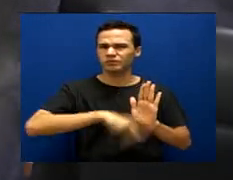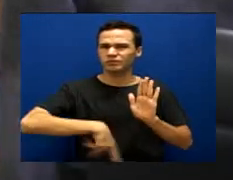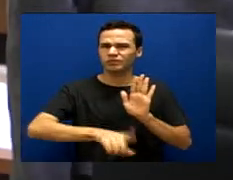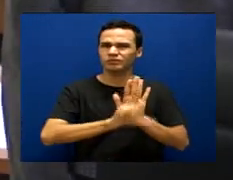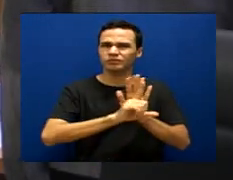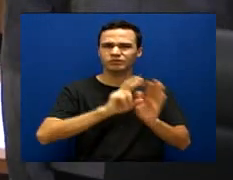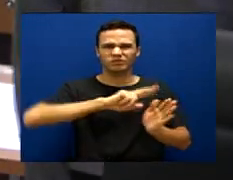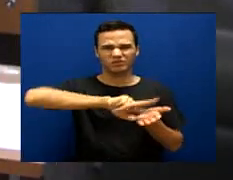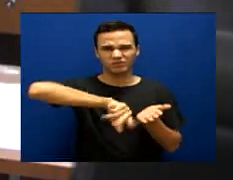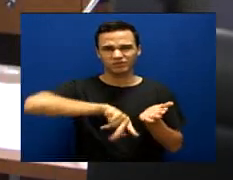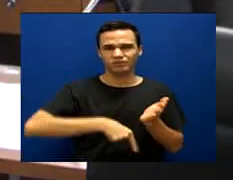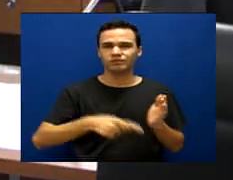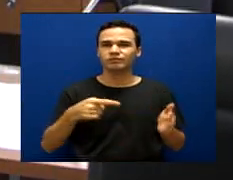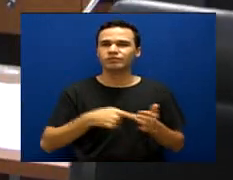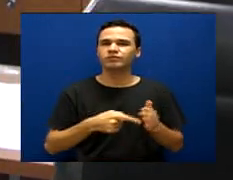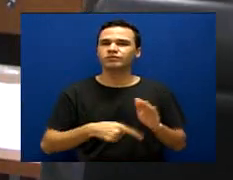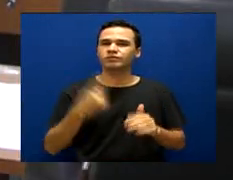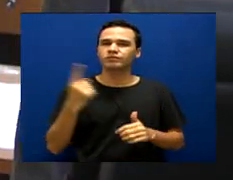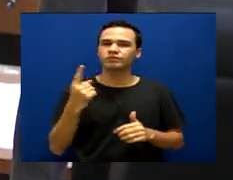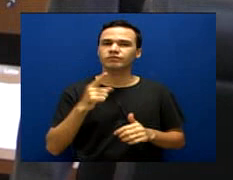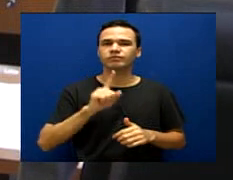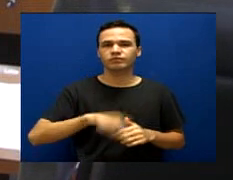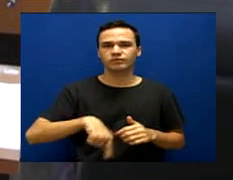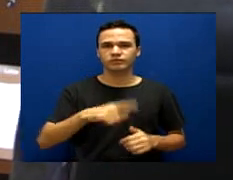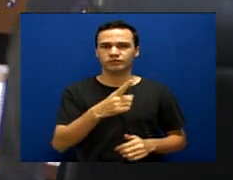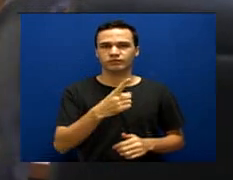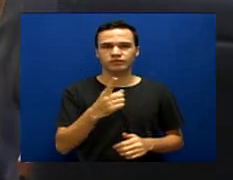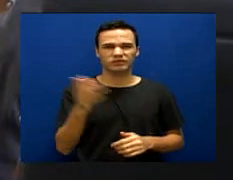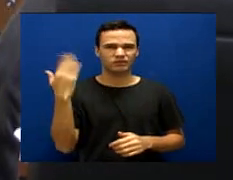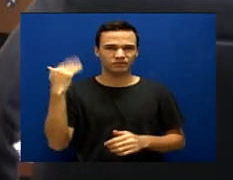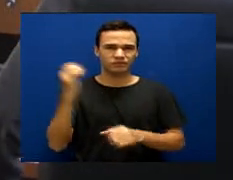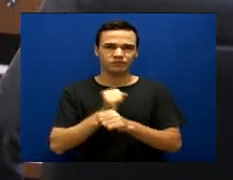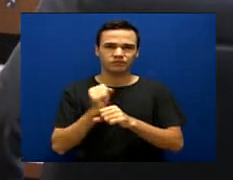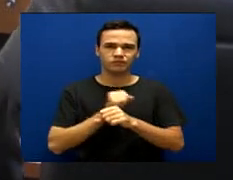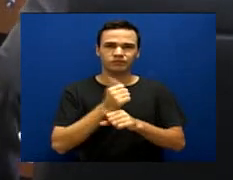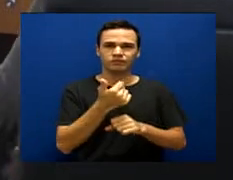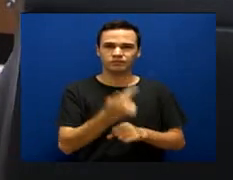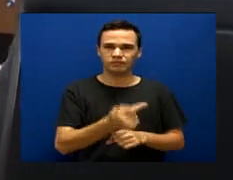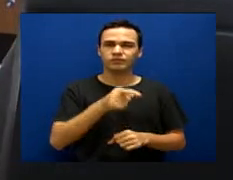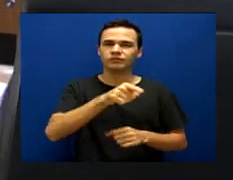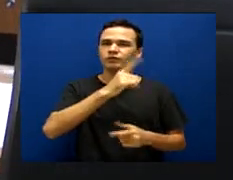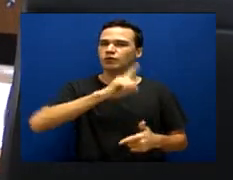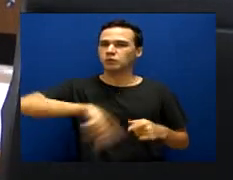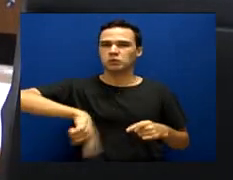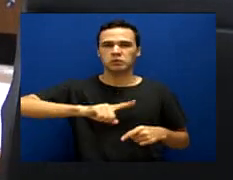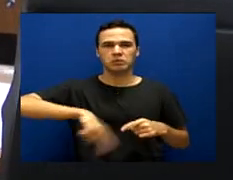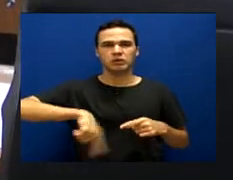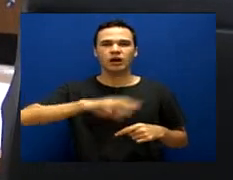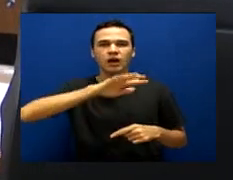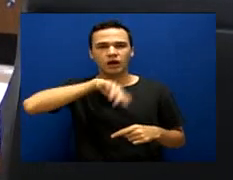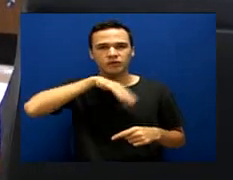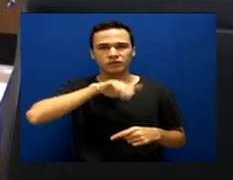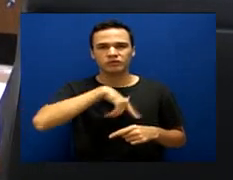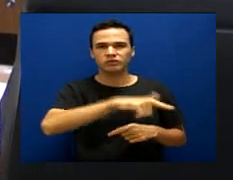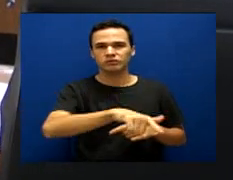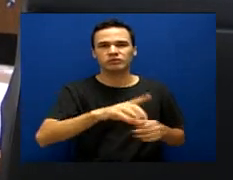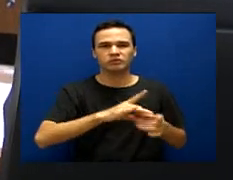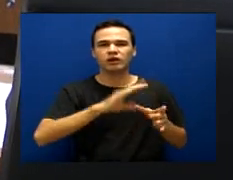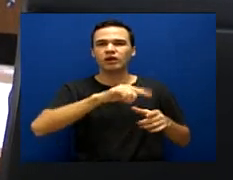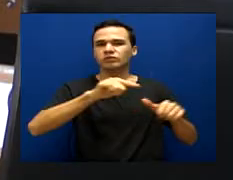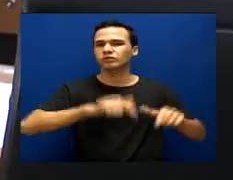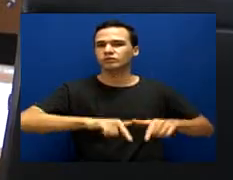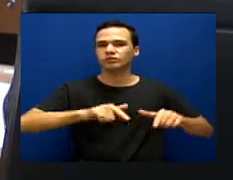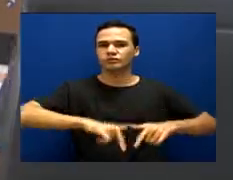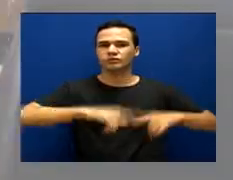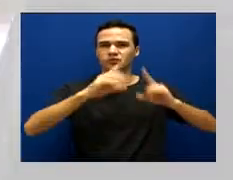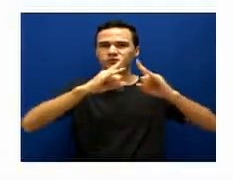leis nesse sentido. Uma das primeiras, há 17 anos, proíbe a participação de animais selvagens nos espetáculos de